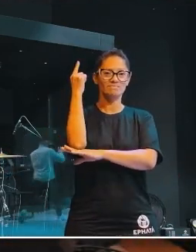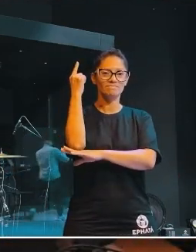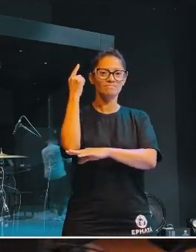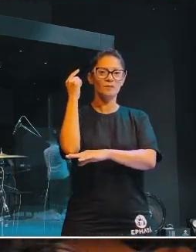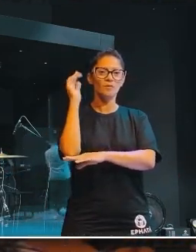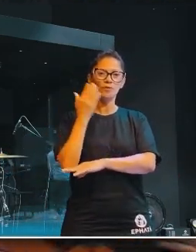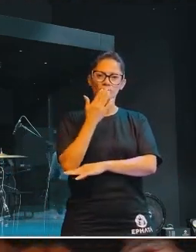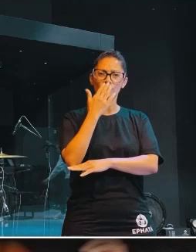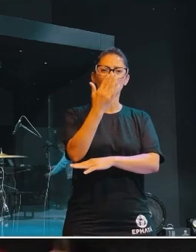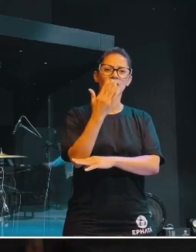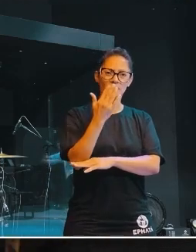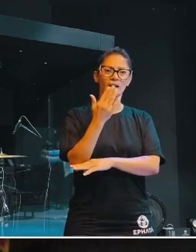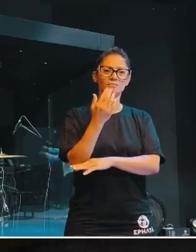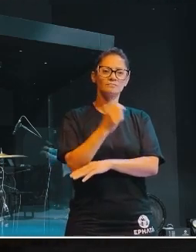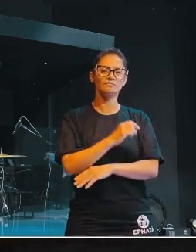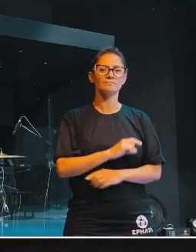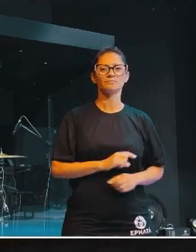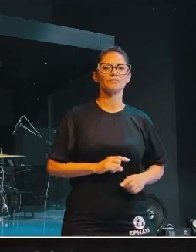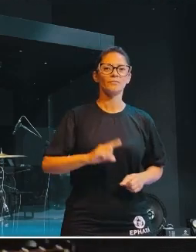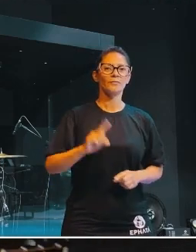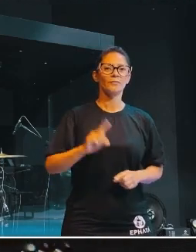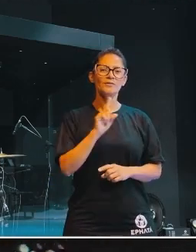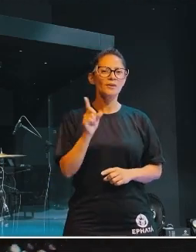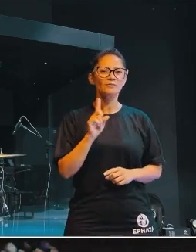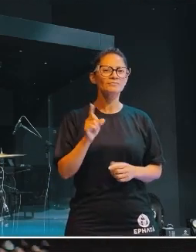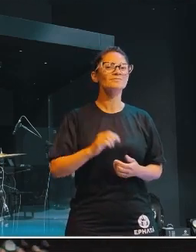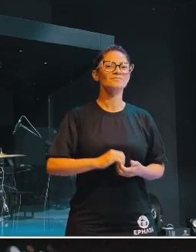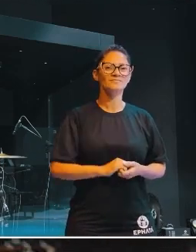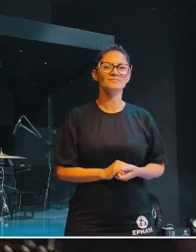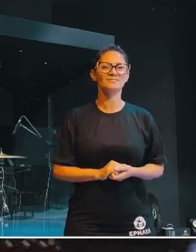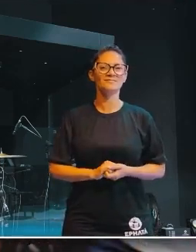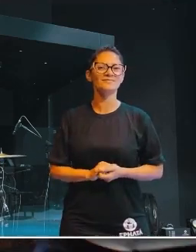Todo mundo indo embora, e Davi dizendo: não,